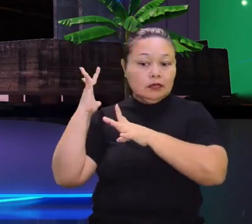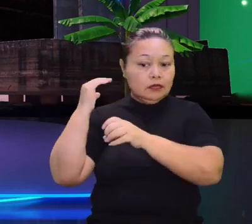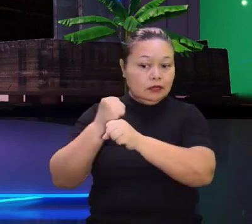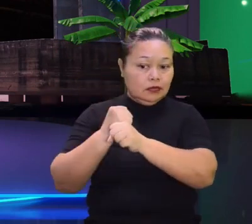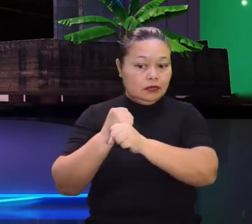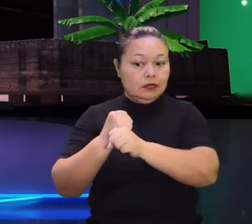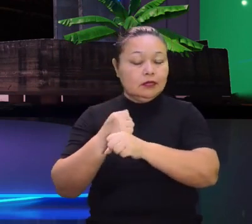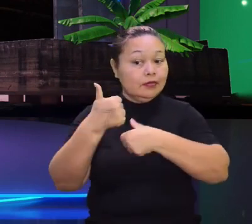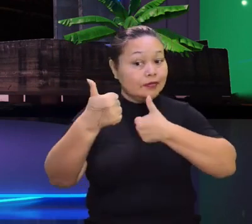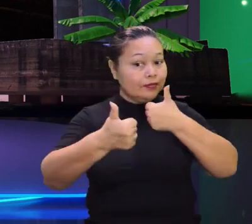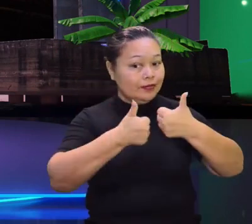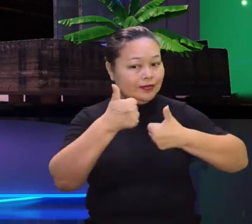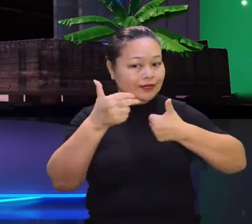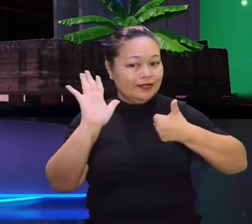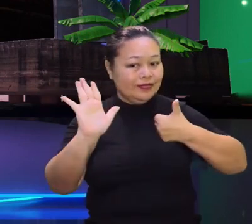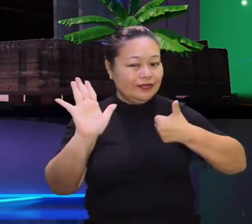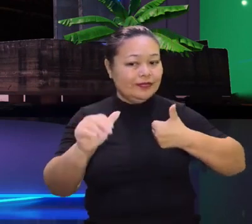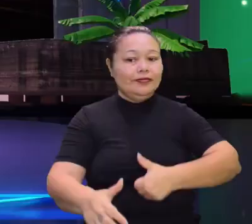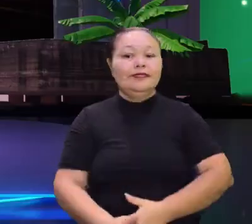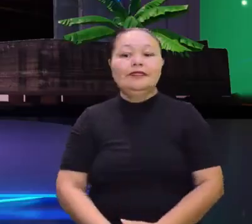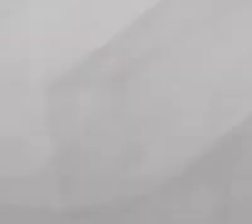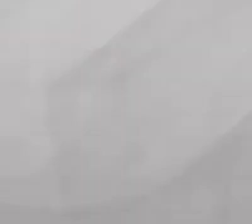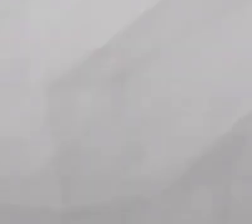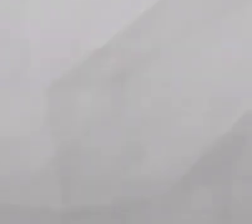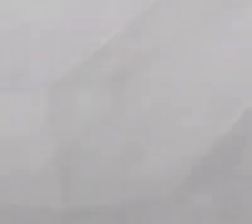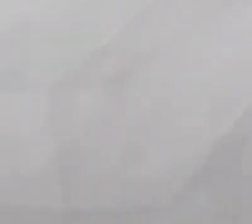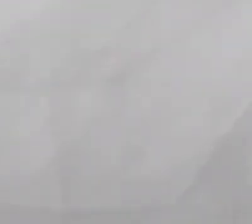a revisão. Beleza, galera? Tchau! Tchau!